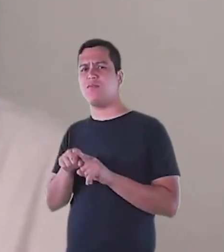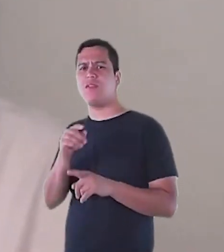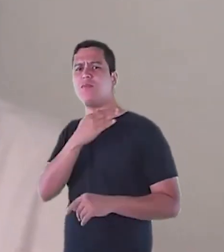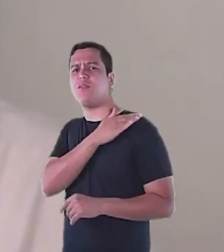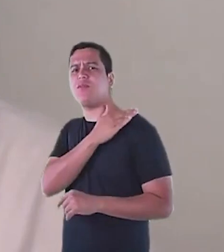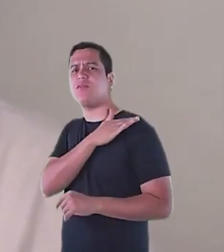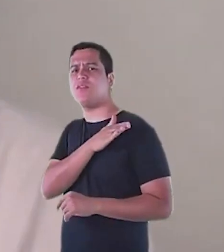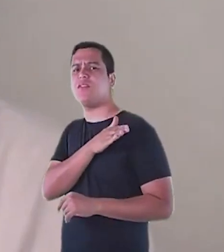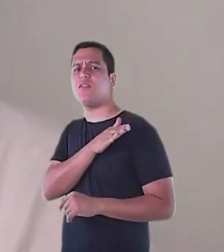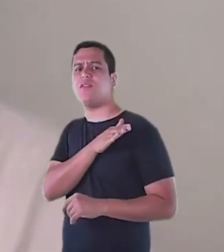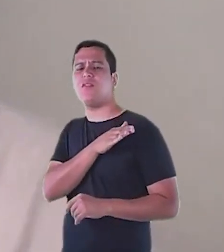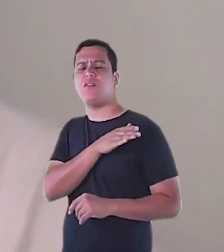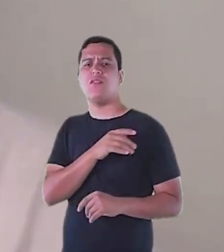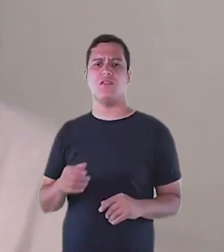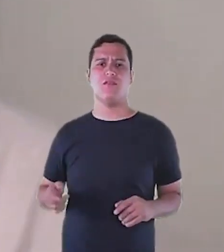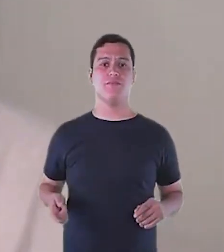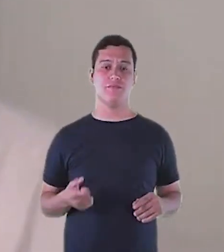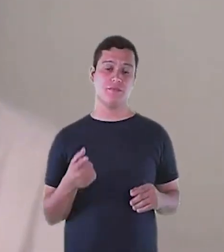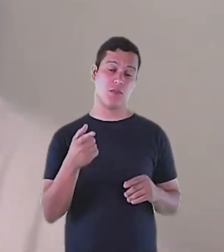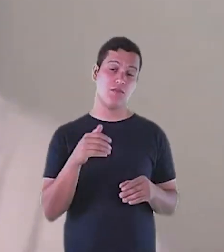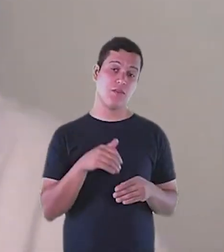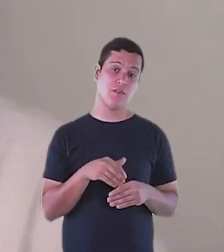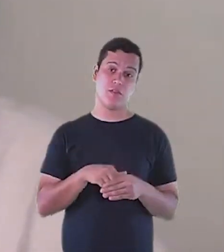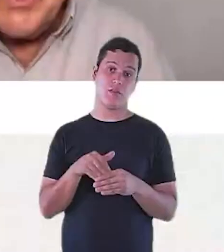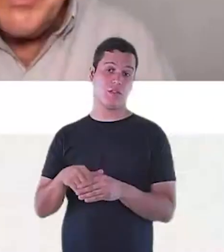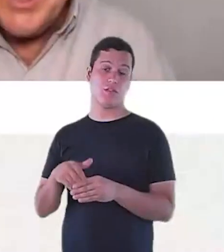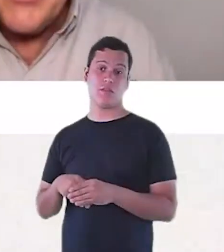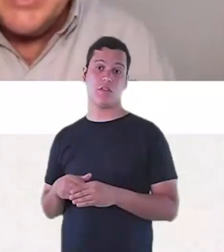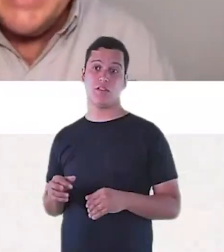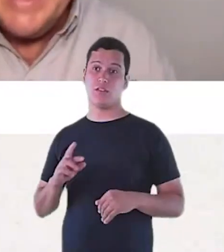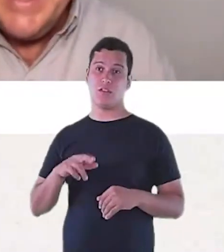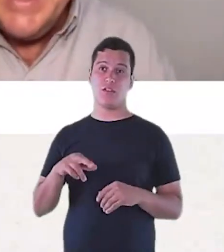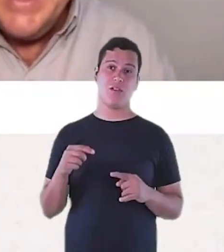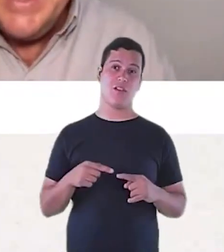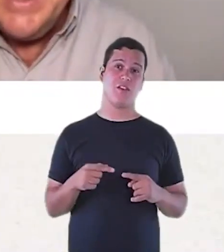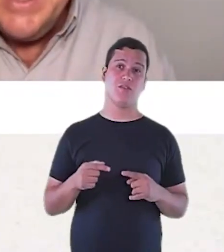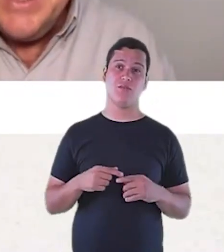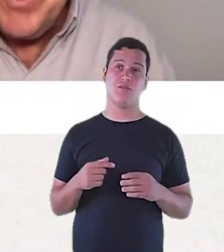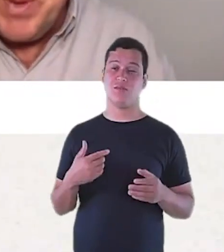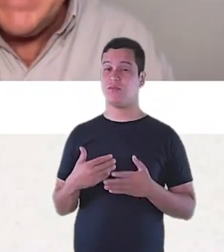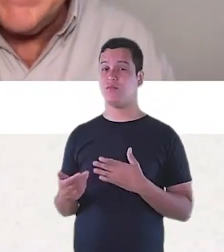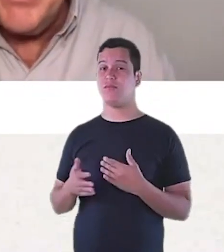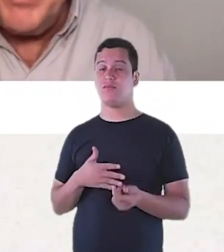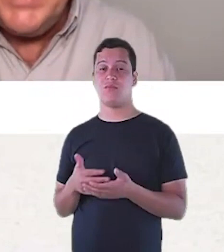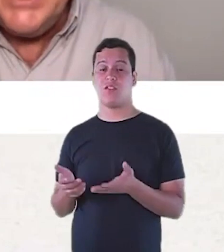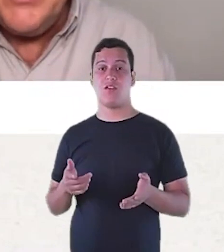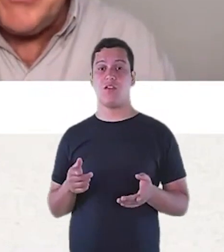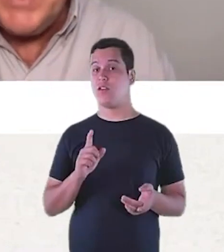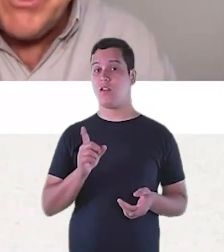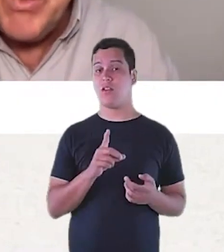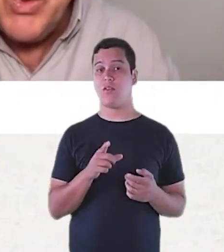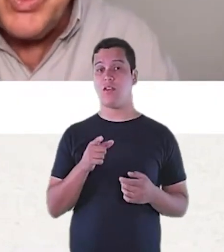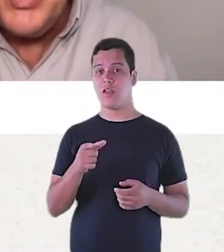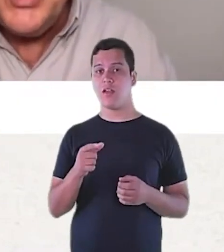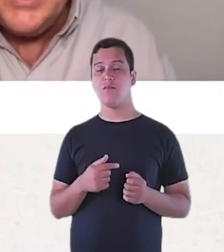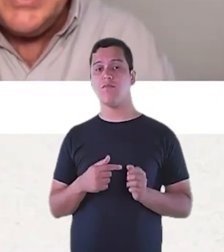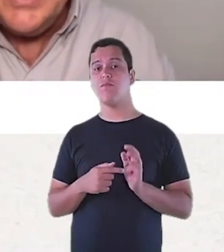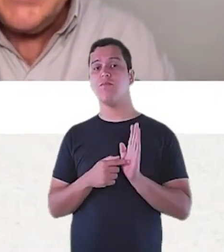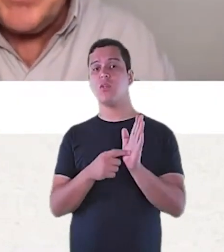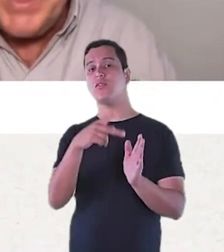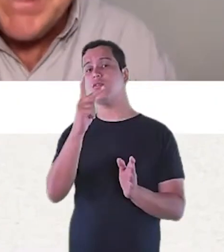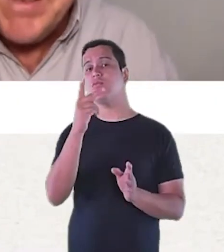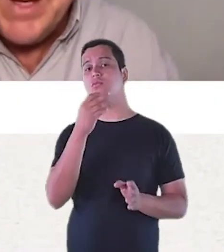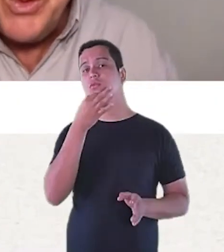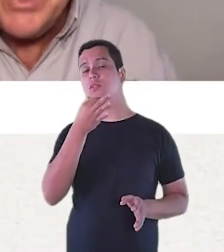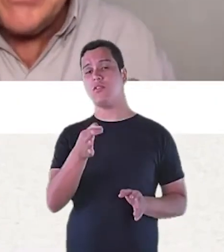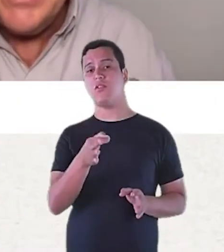seja, o voto ele não é um ponto neutro no universo. Ele expressa uma opinião, ele expressa uma cultura,